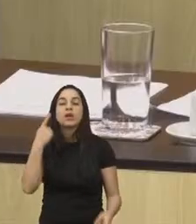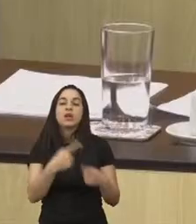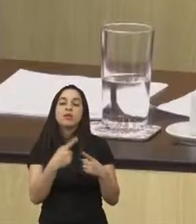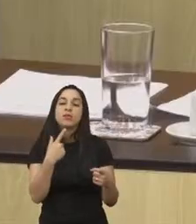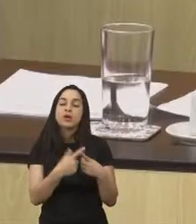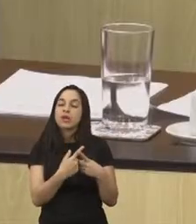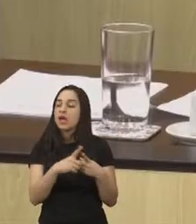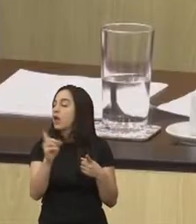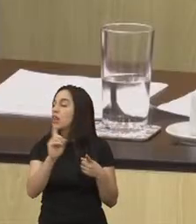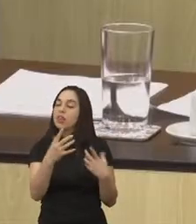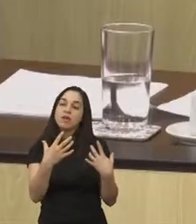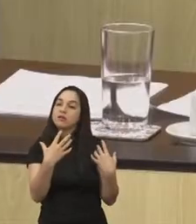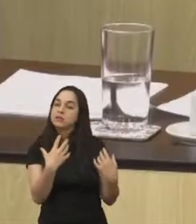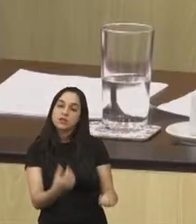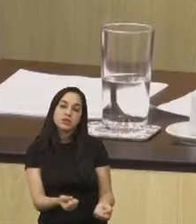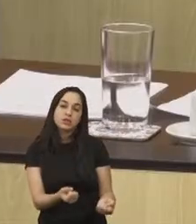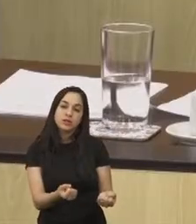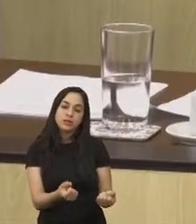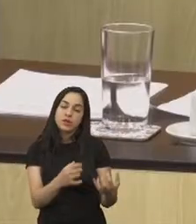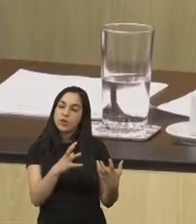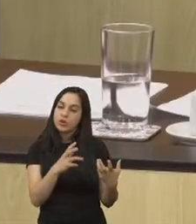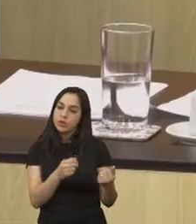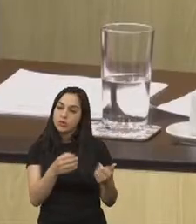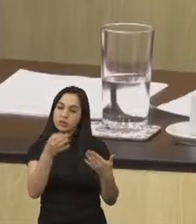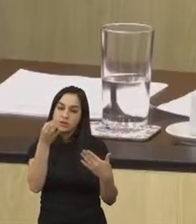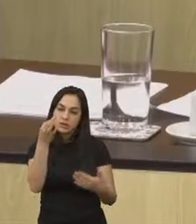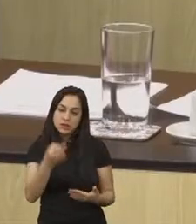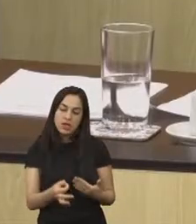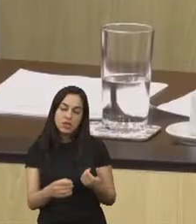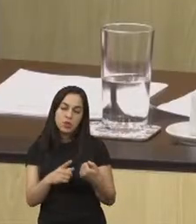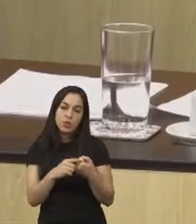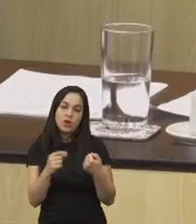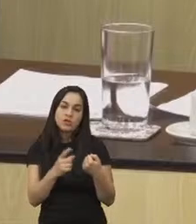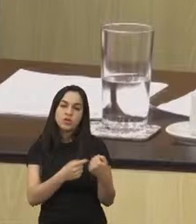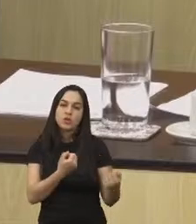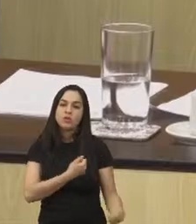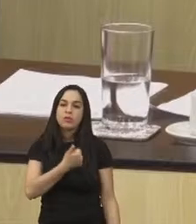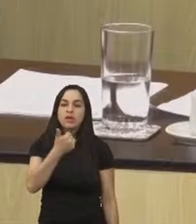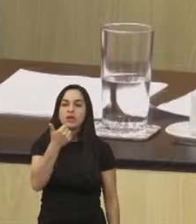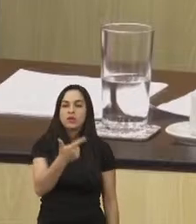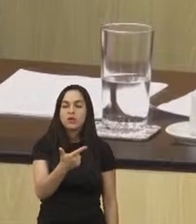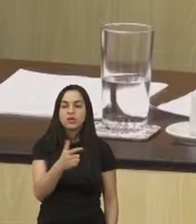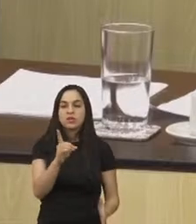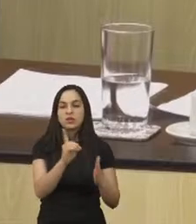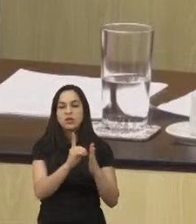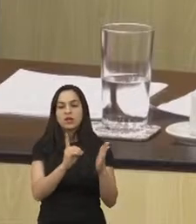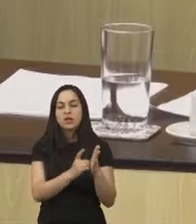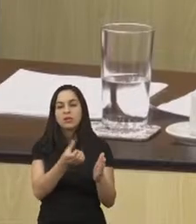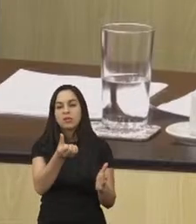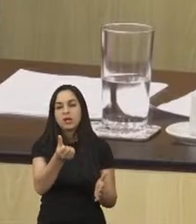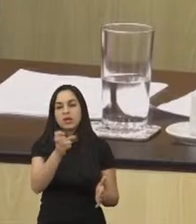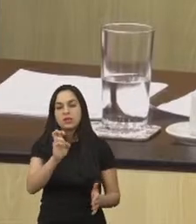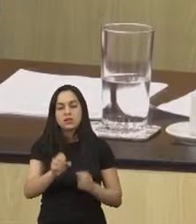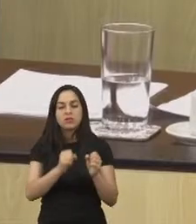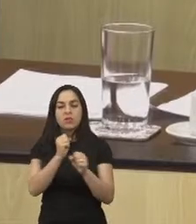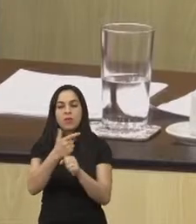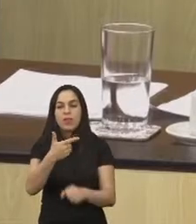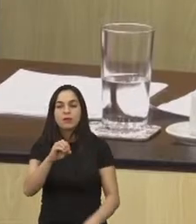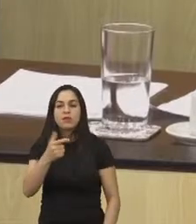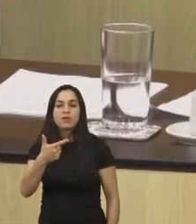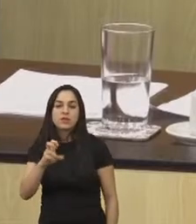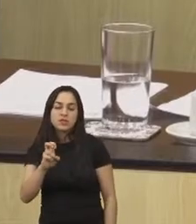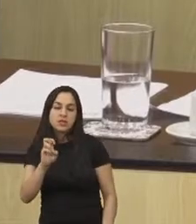recusa, conforme as hipóteses previstas no artigo 12 do Decreto 165/2025. Ao aguardo